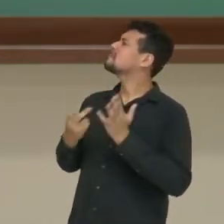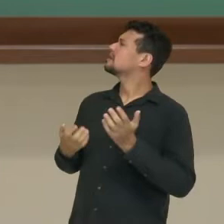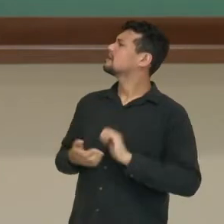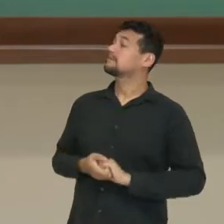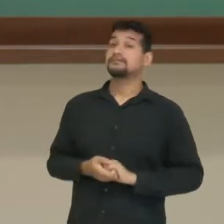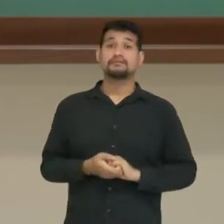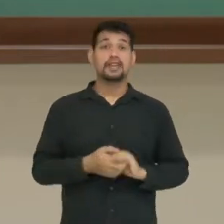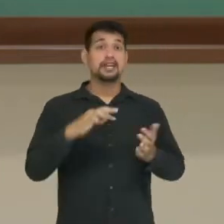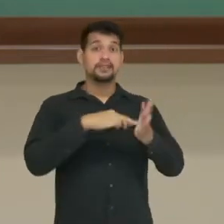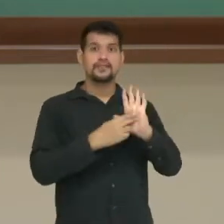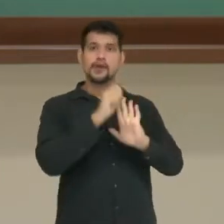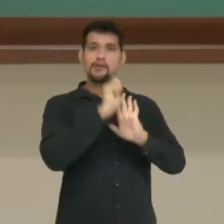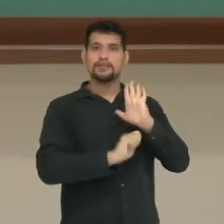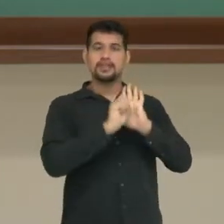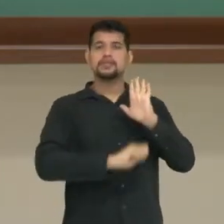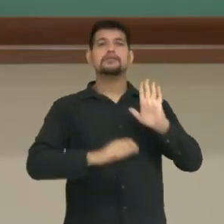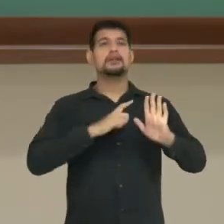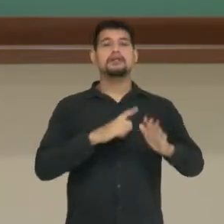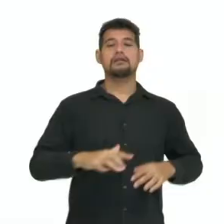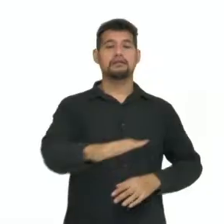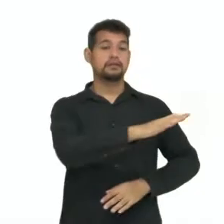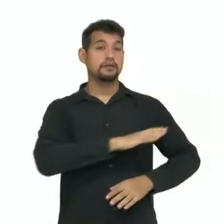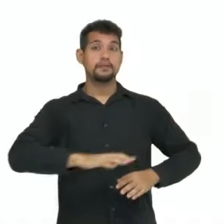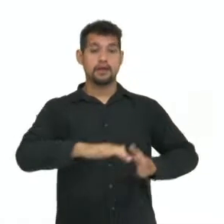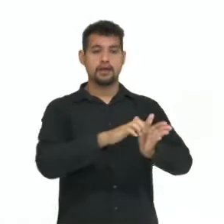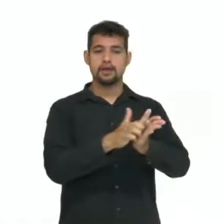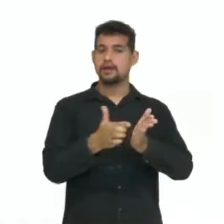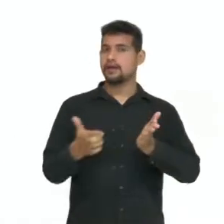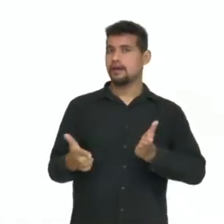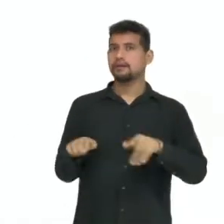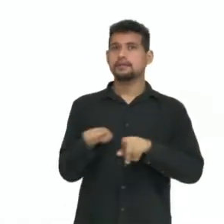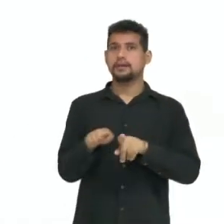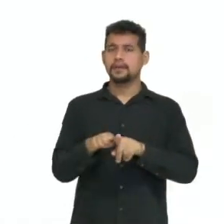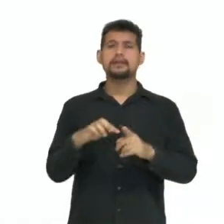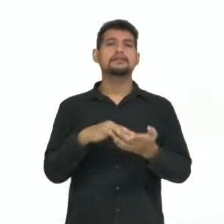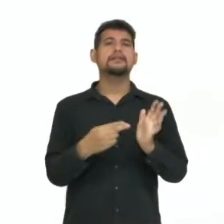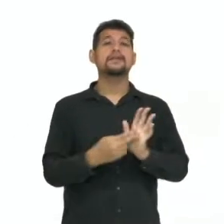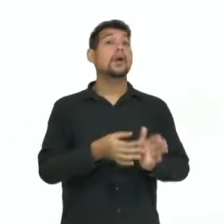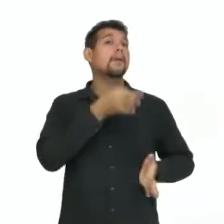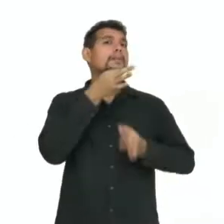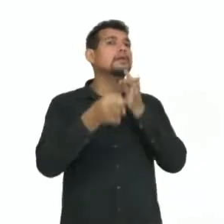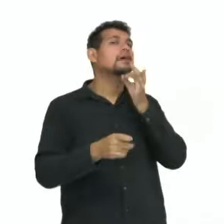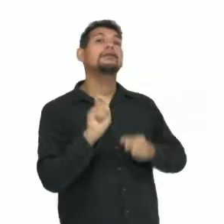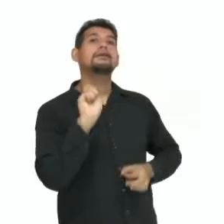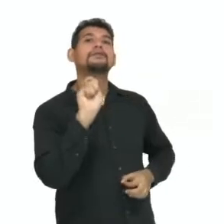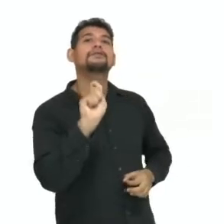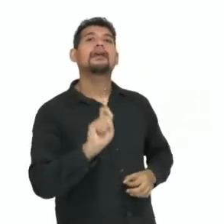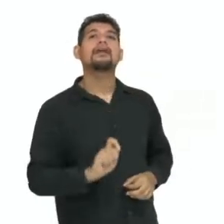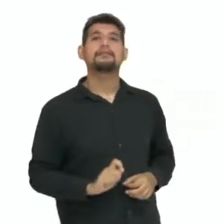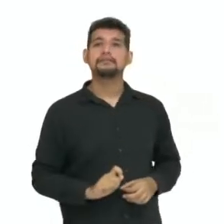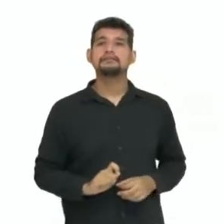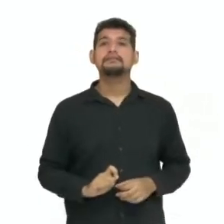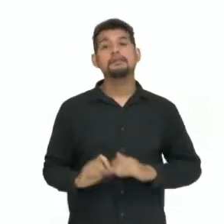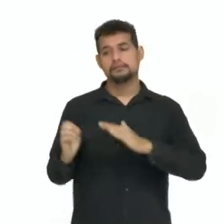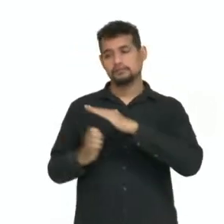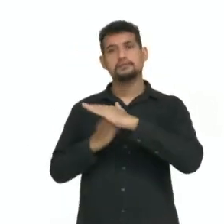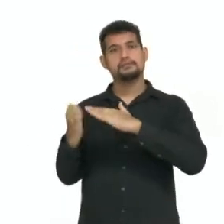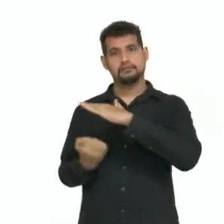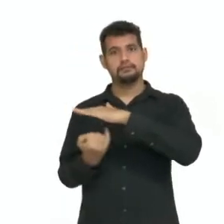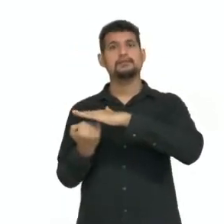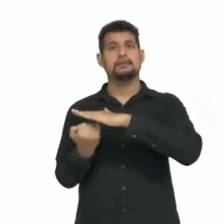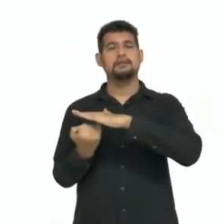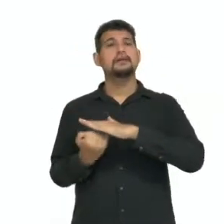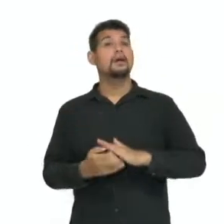que circula no meio jornalístico, tá? Ele apresenta a opinião de quem? De uma instituição. Então,